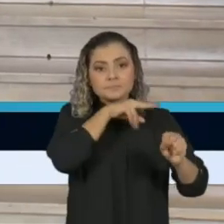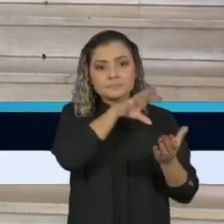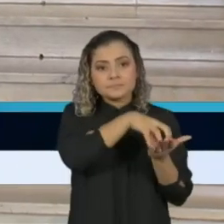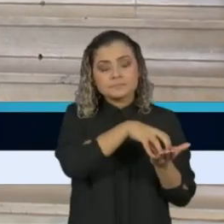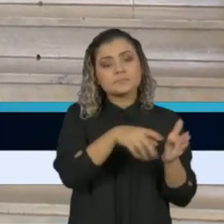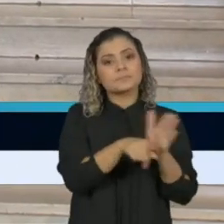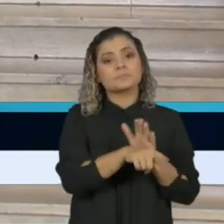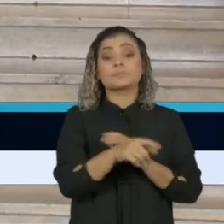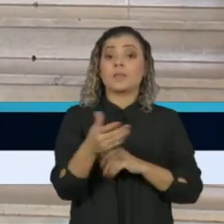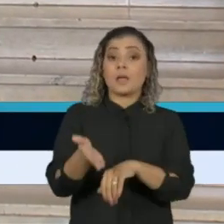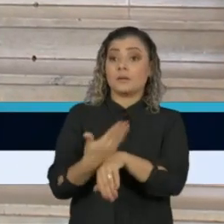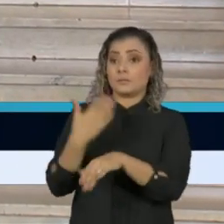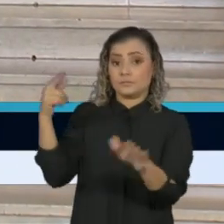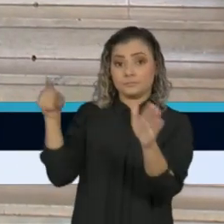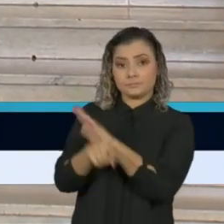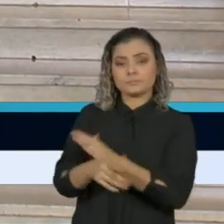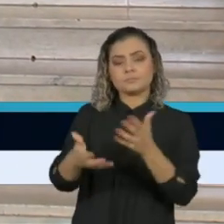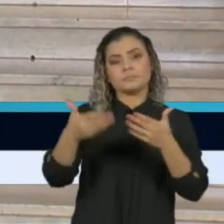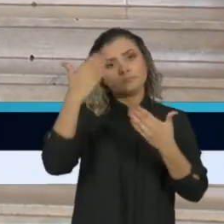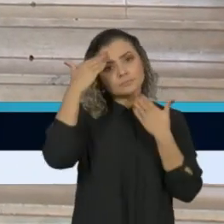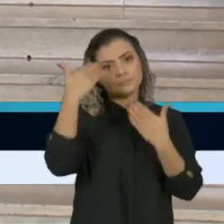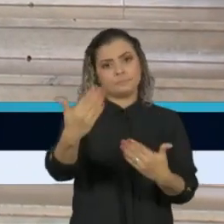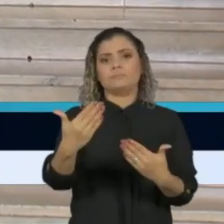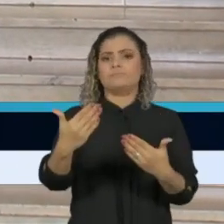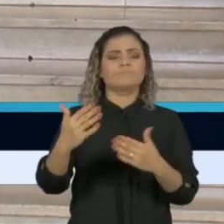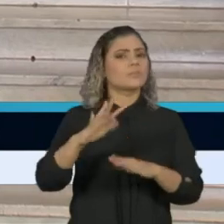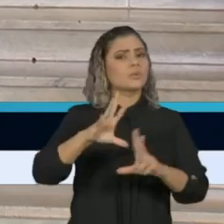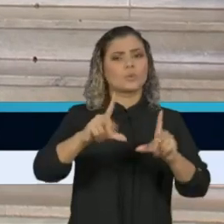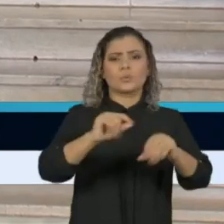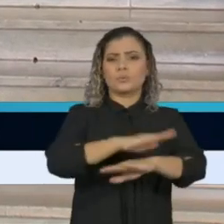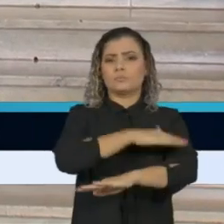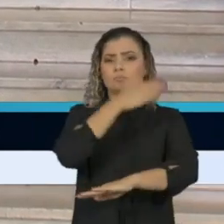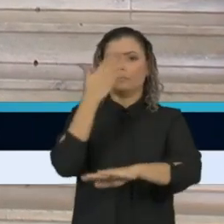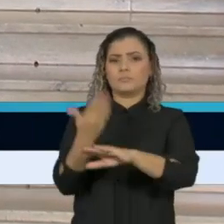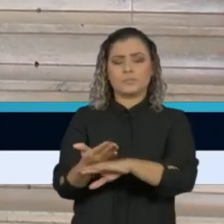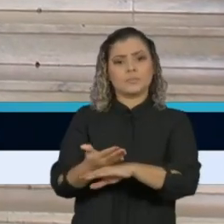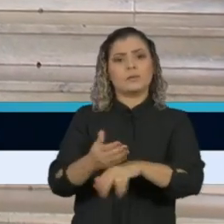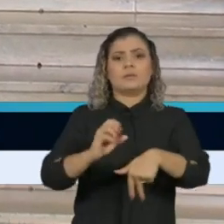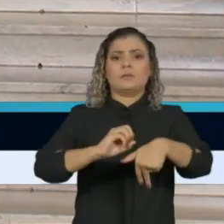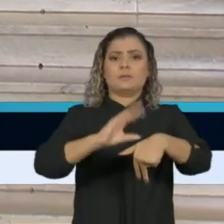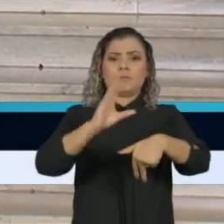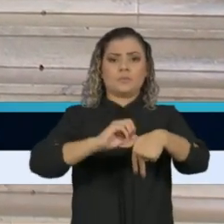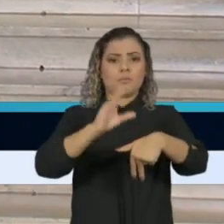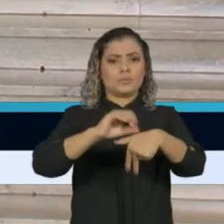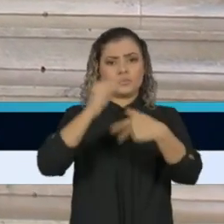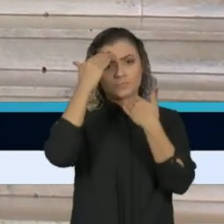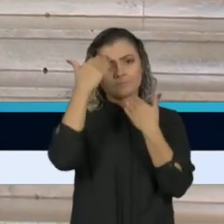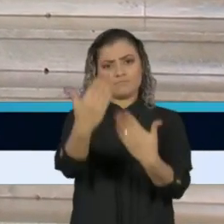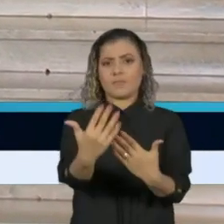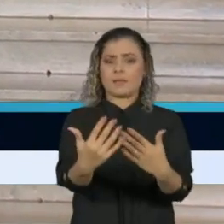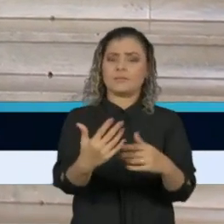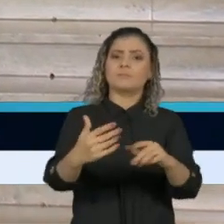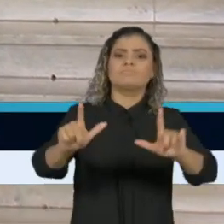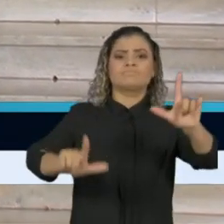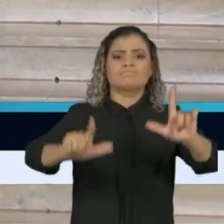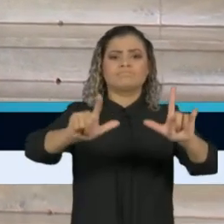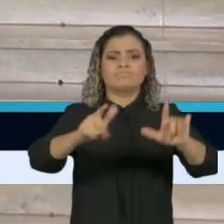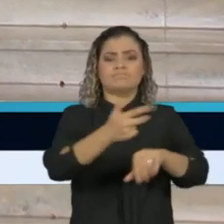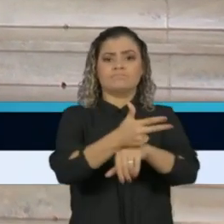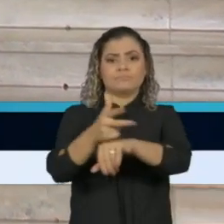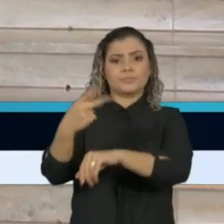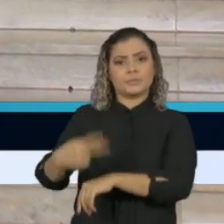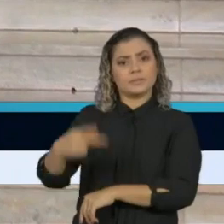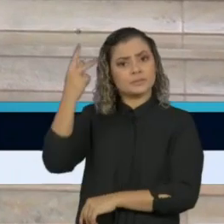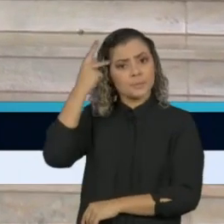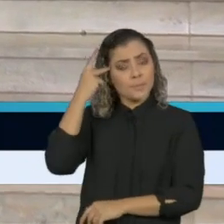última pergunta, agradecer a transmissão integral desta coletiva da TV Cultura, que transmite para São